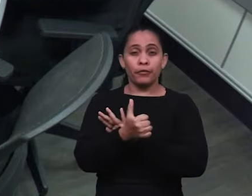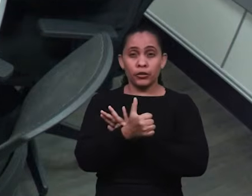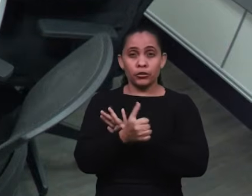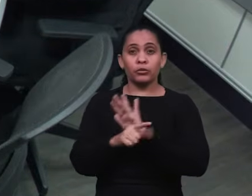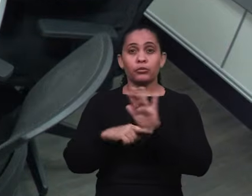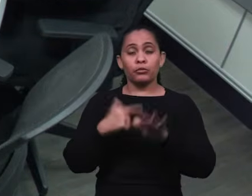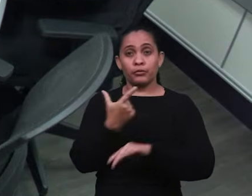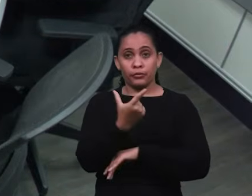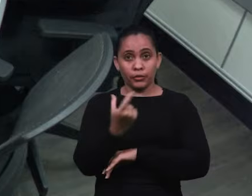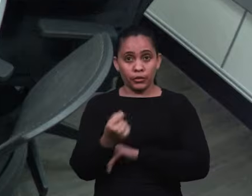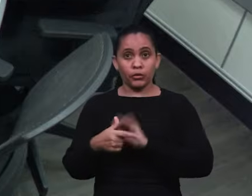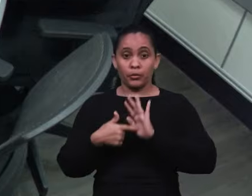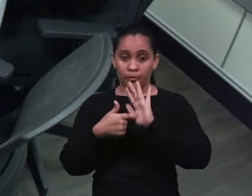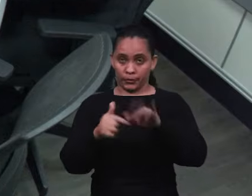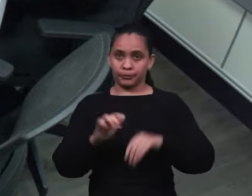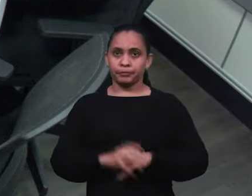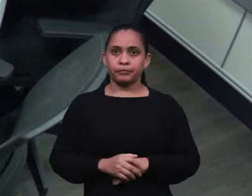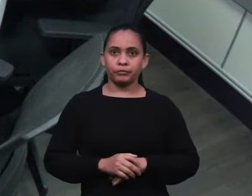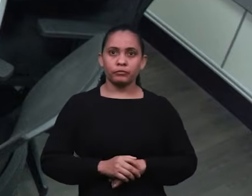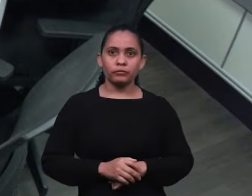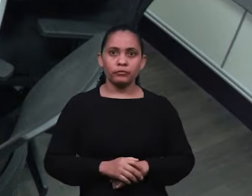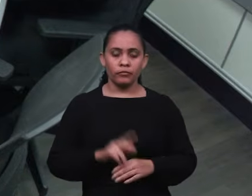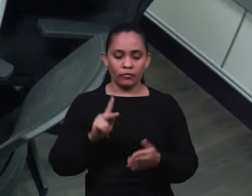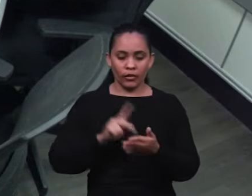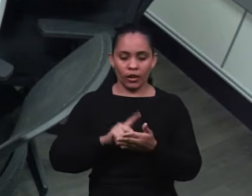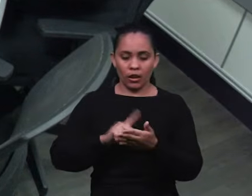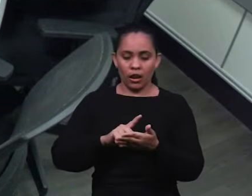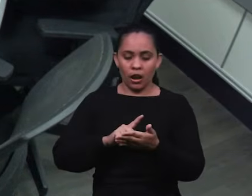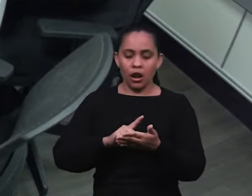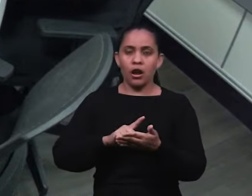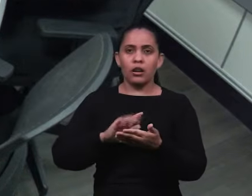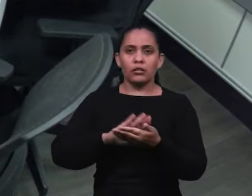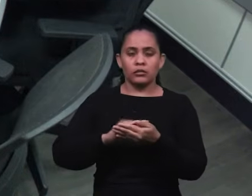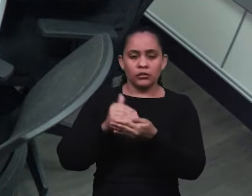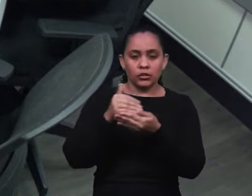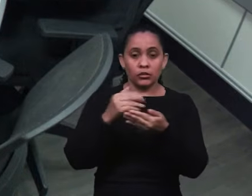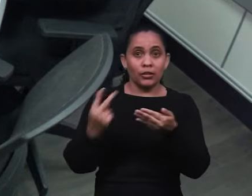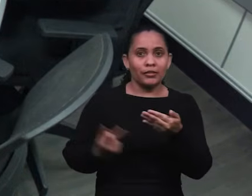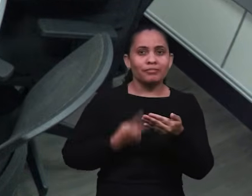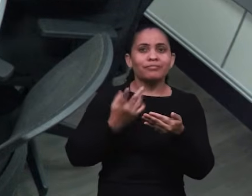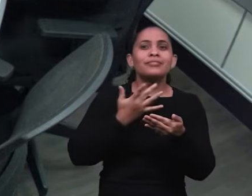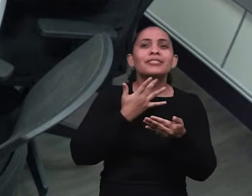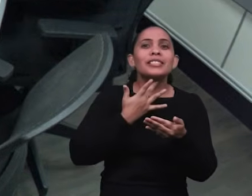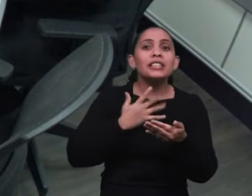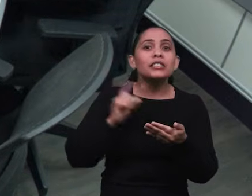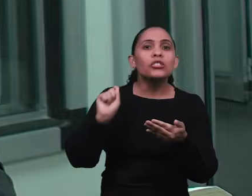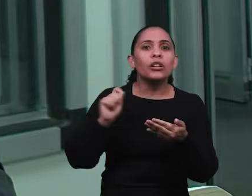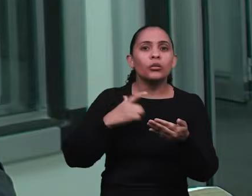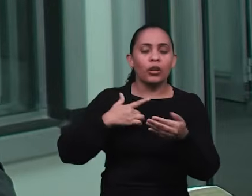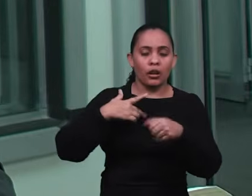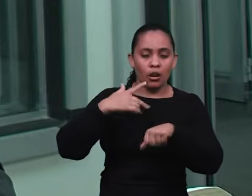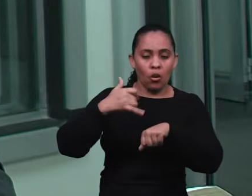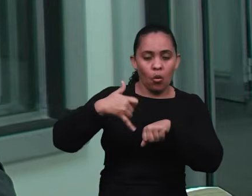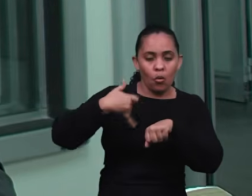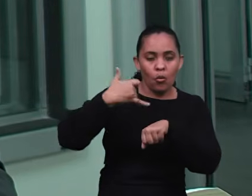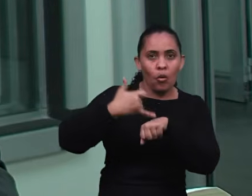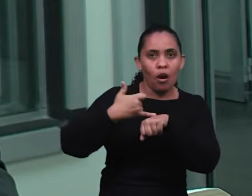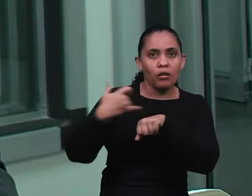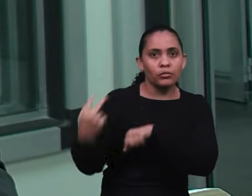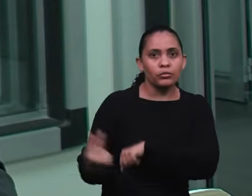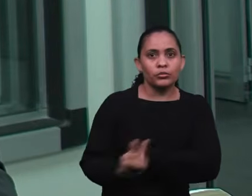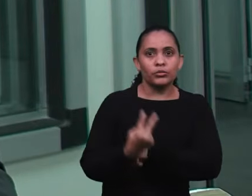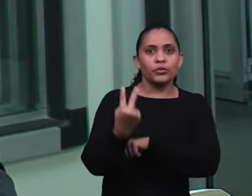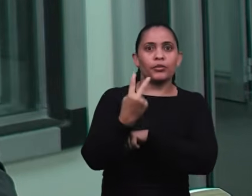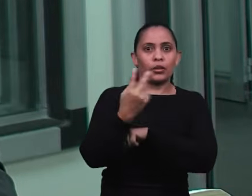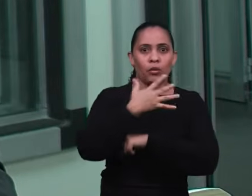assim: tesouro desejável e azeite há na casa do sábio. Quer dizer, o sábio é aquele que,